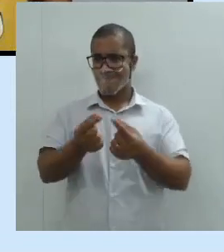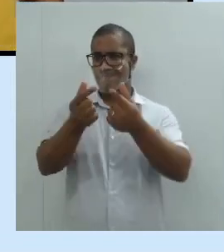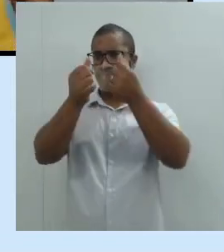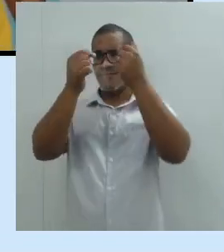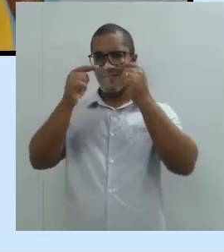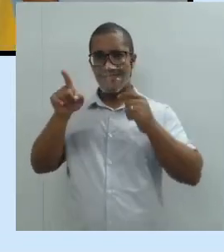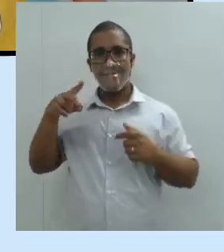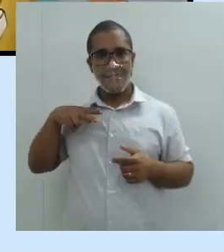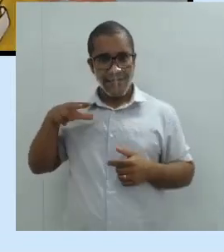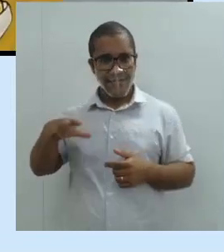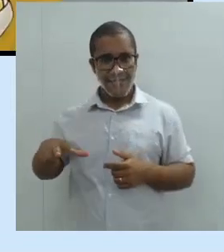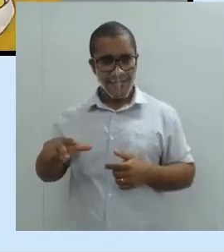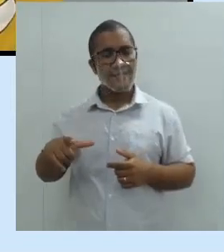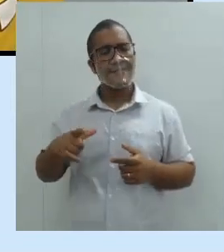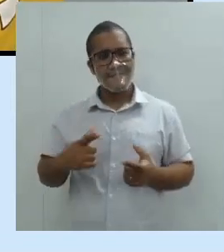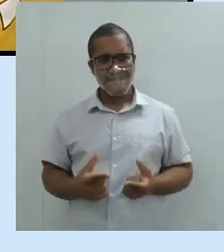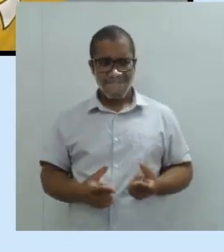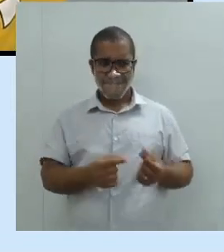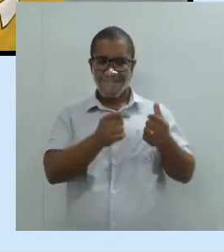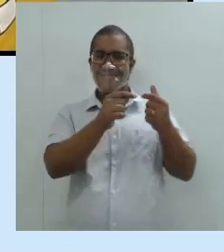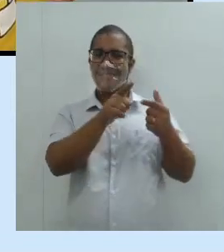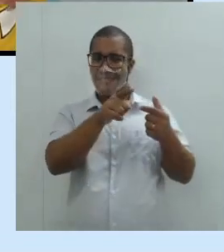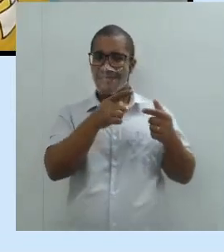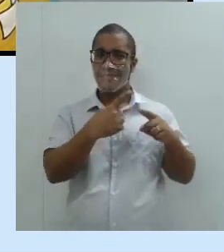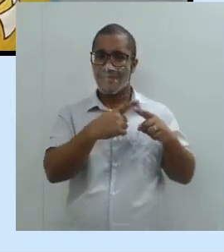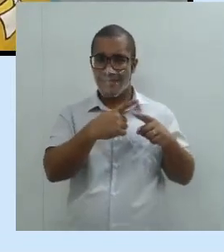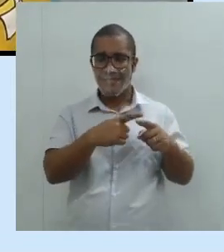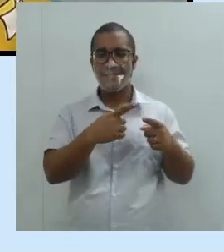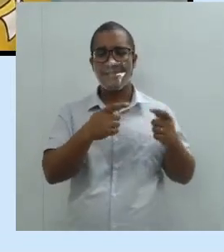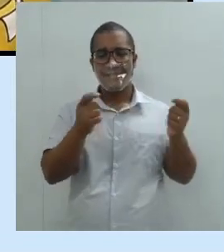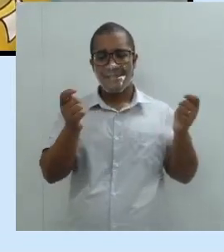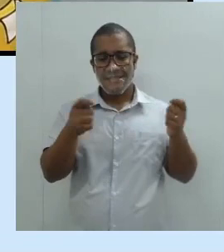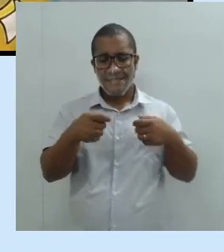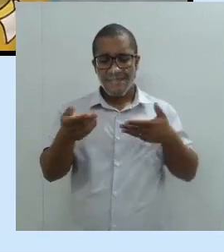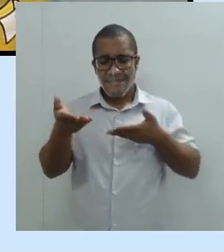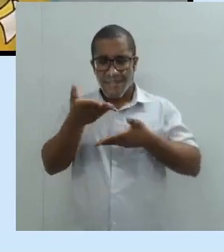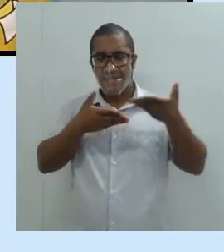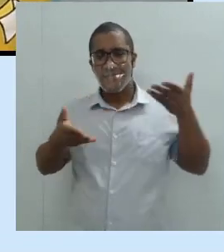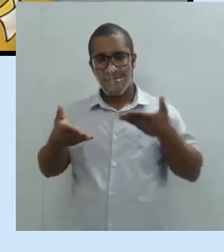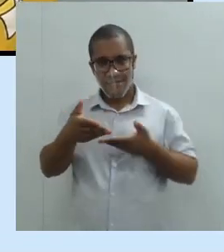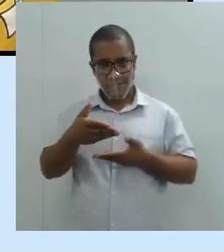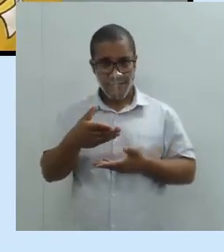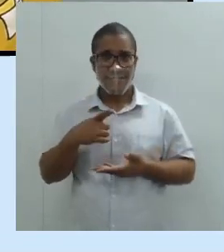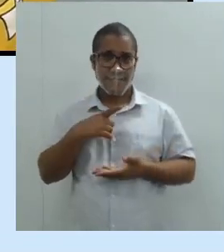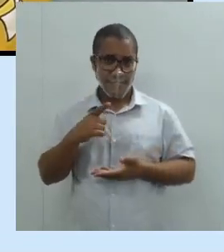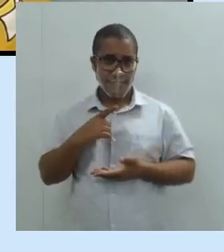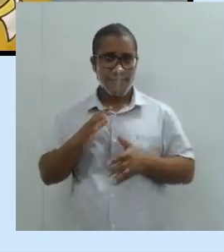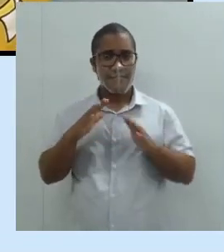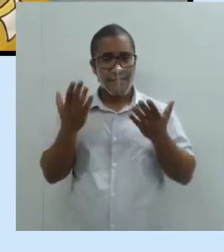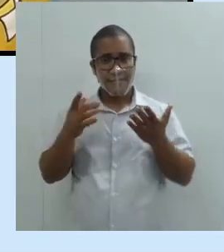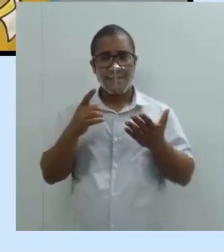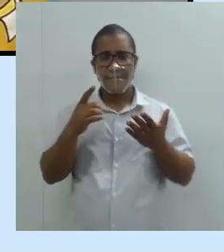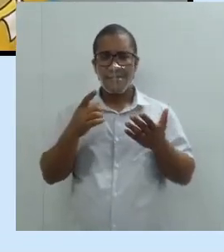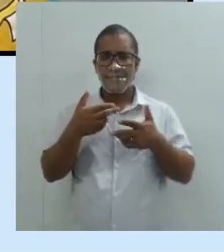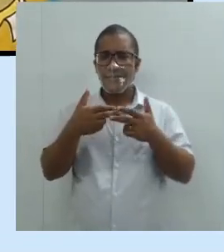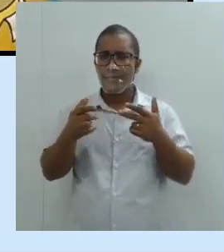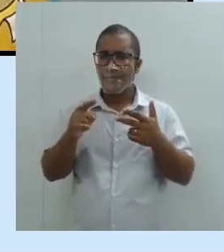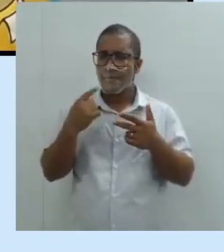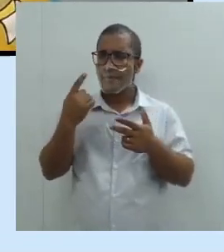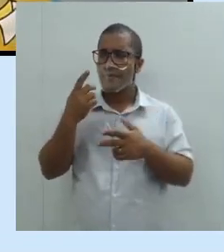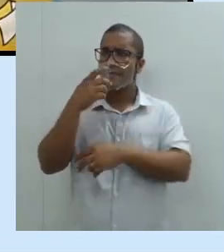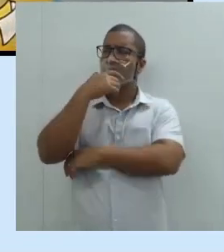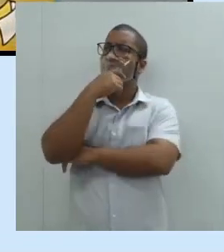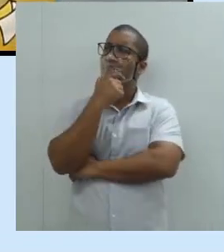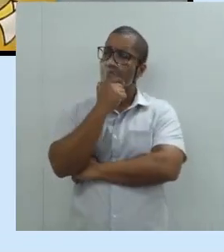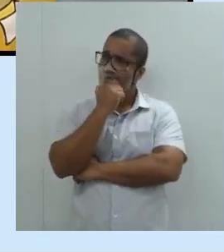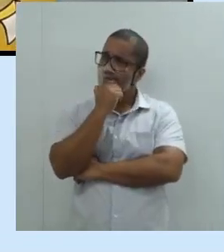o reino de Portugal. Então, são essas situações, né, que faz com que a gente olhe para ali e diga,